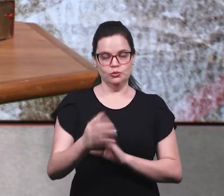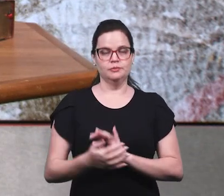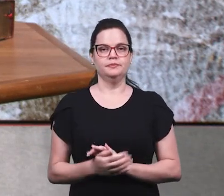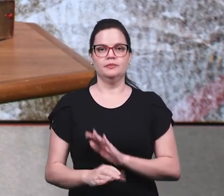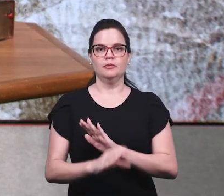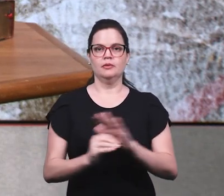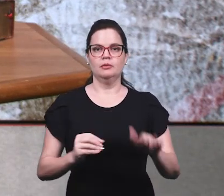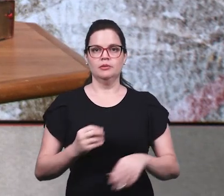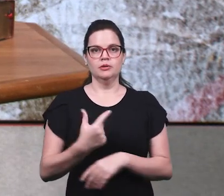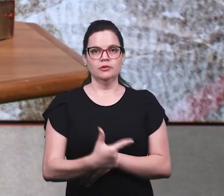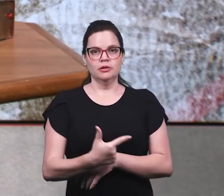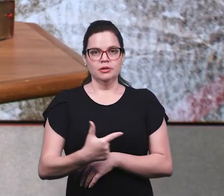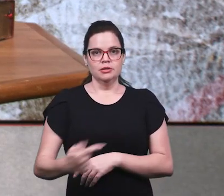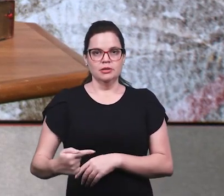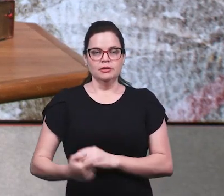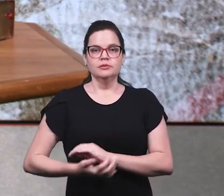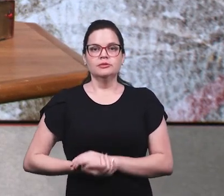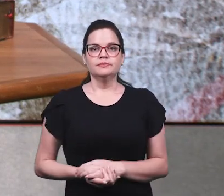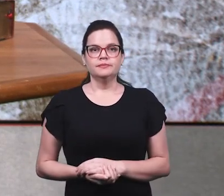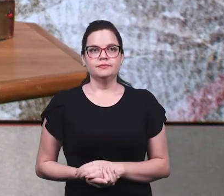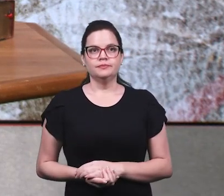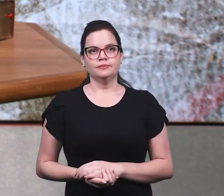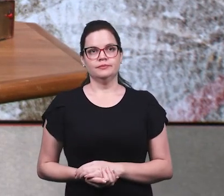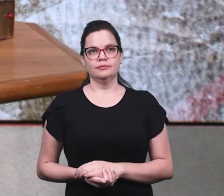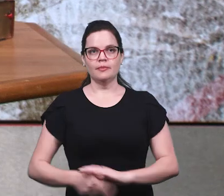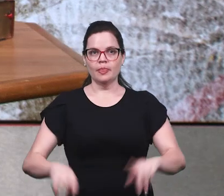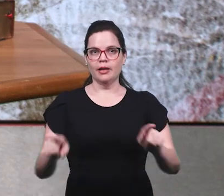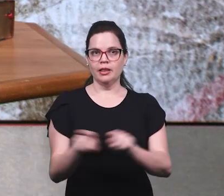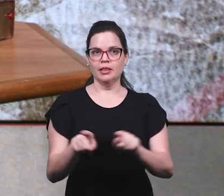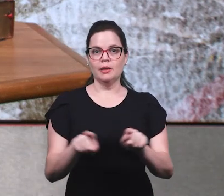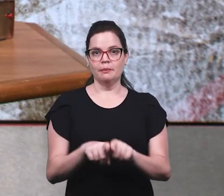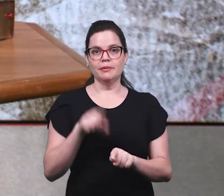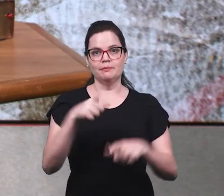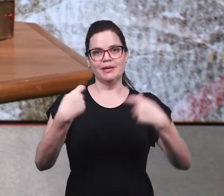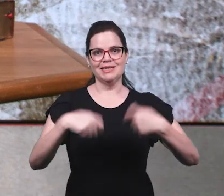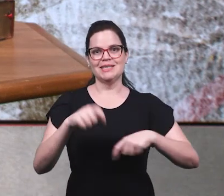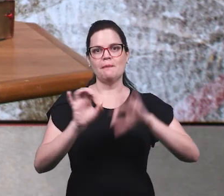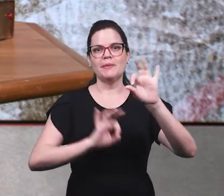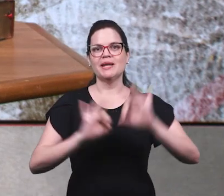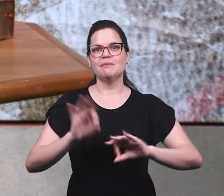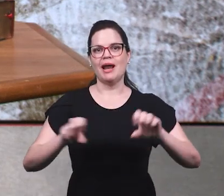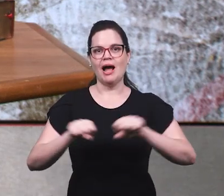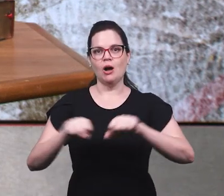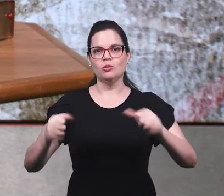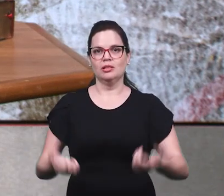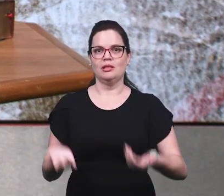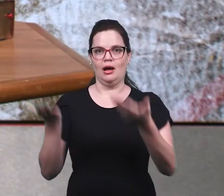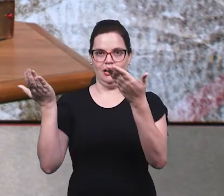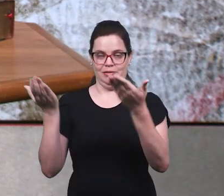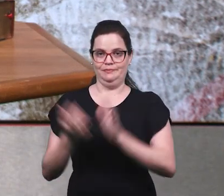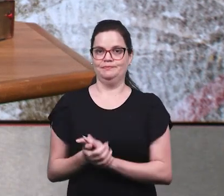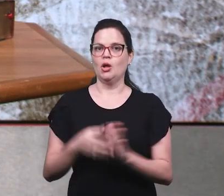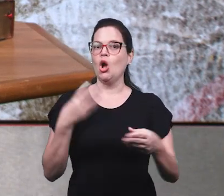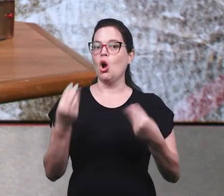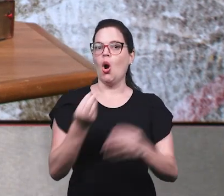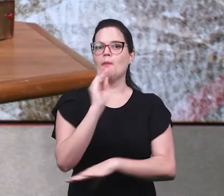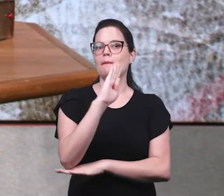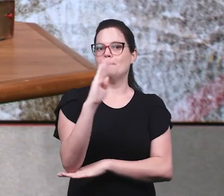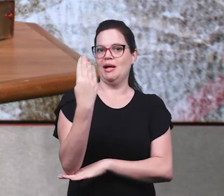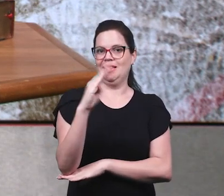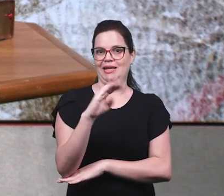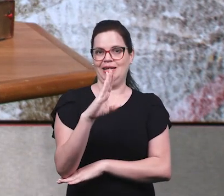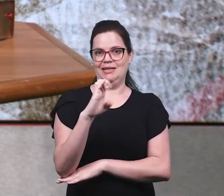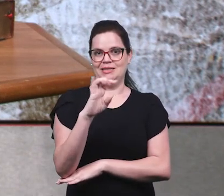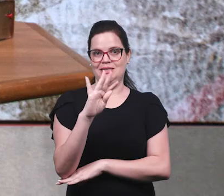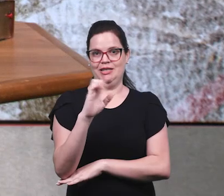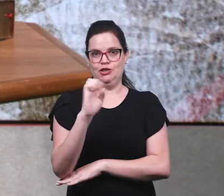Capítulo 27. Farás também o altar de madeira de cetim. 5 côvados